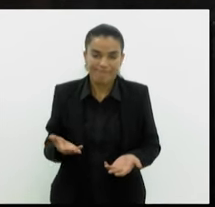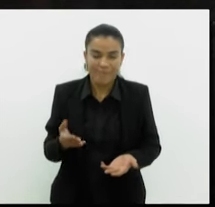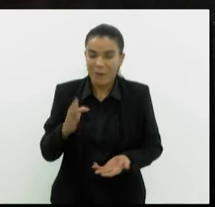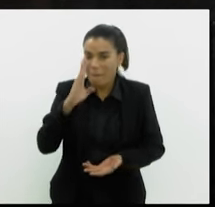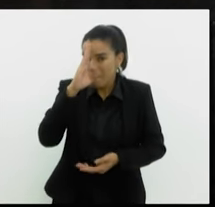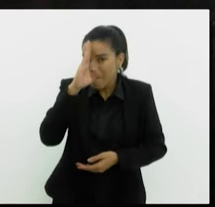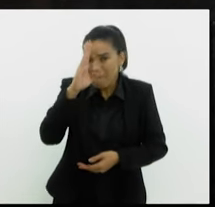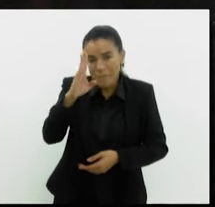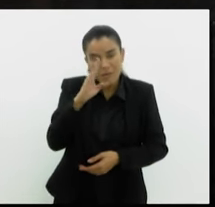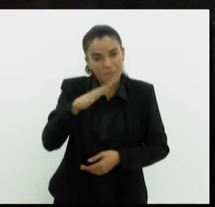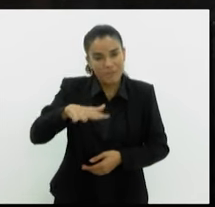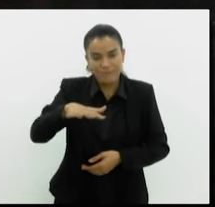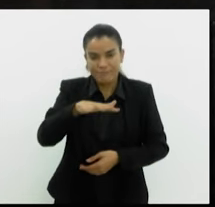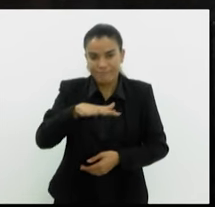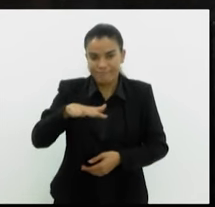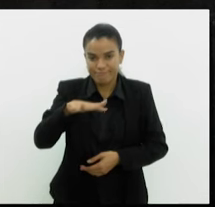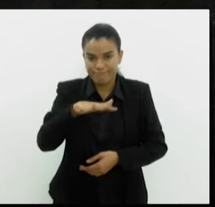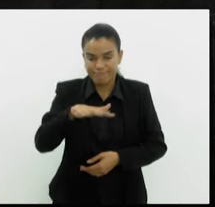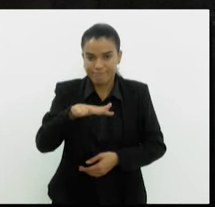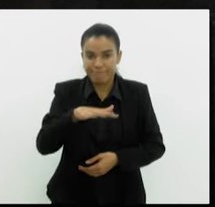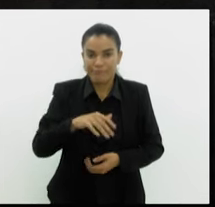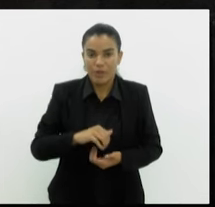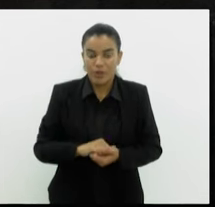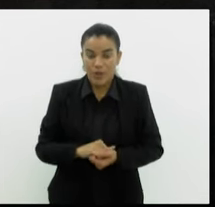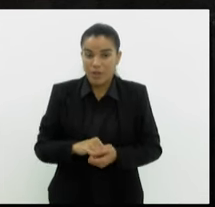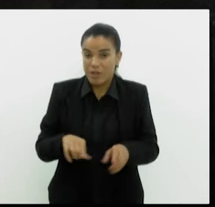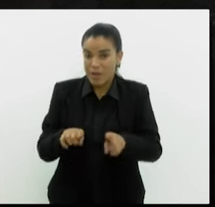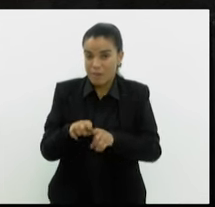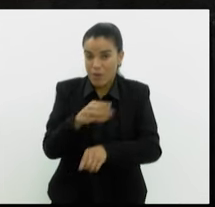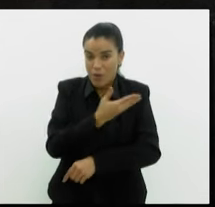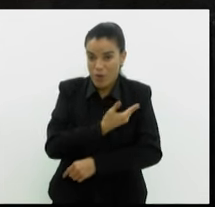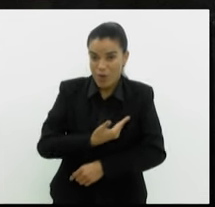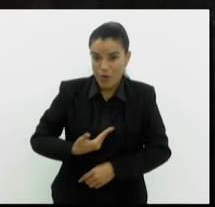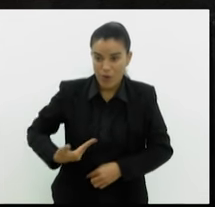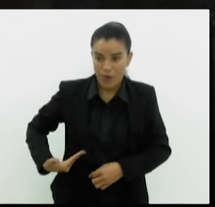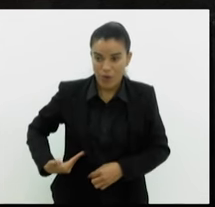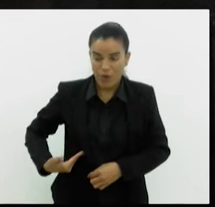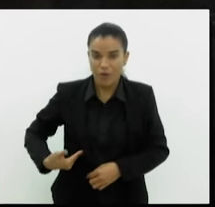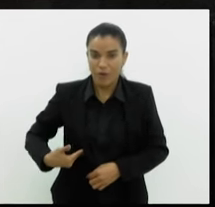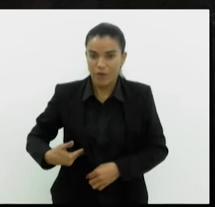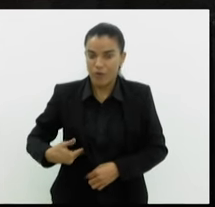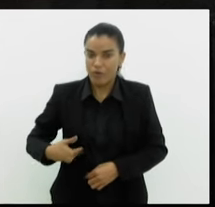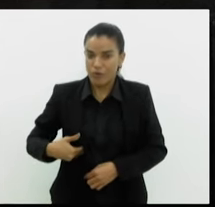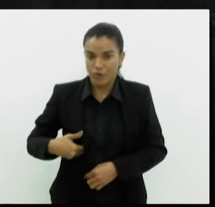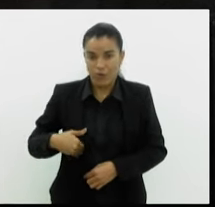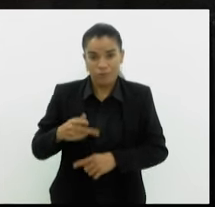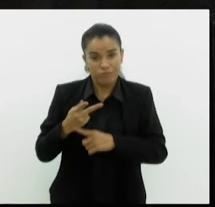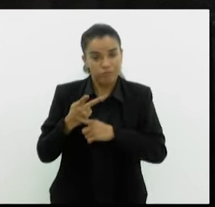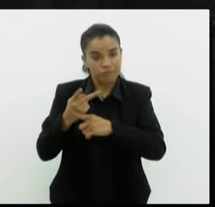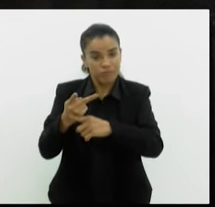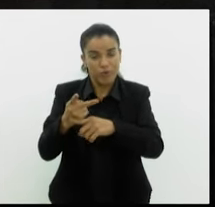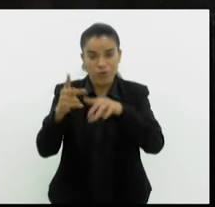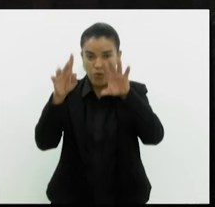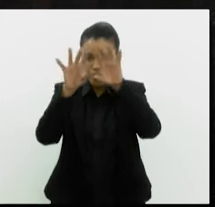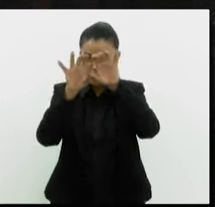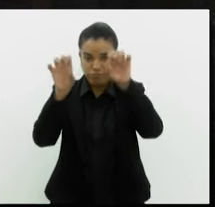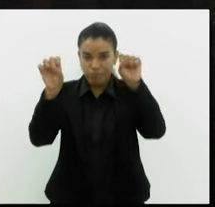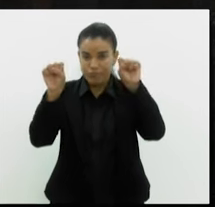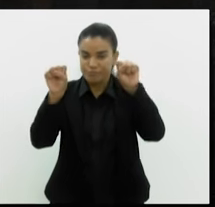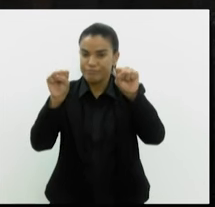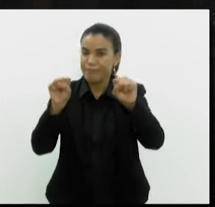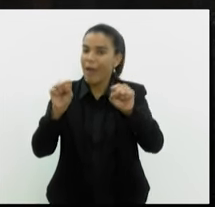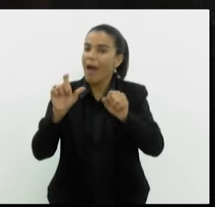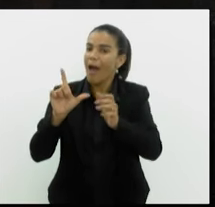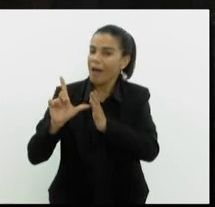central. E acho até que o governador foi ao Supremo muito